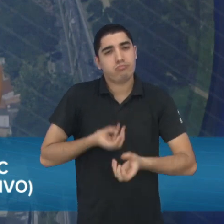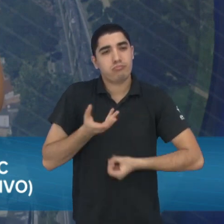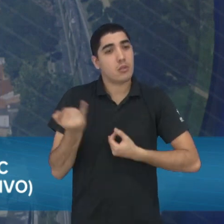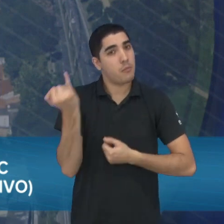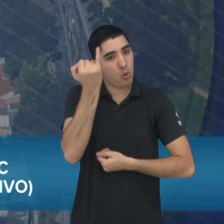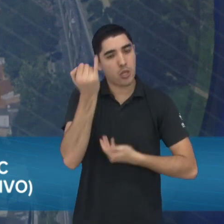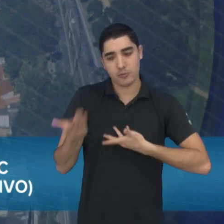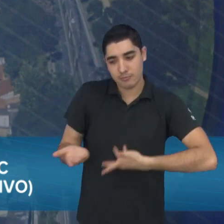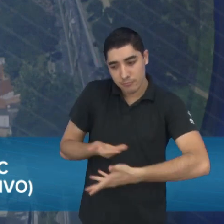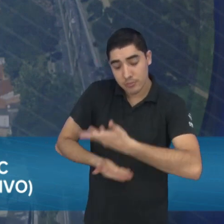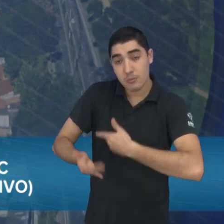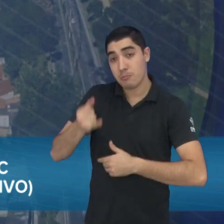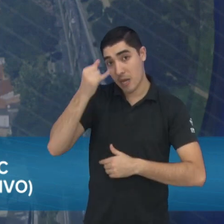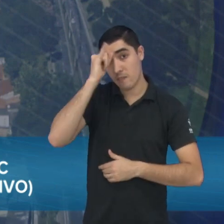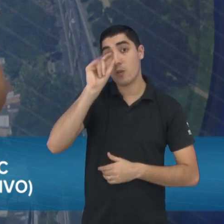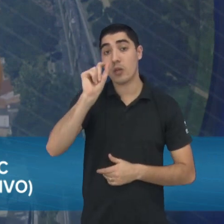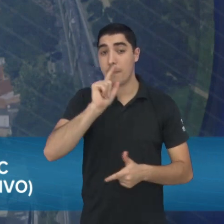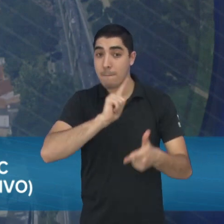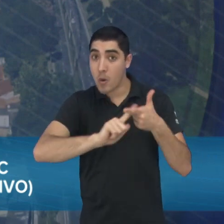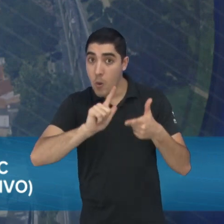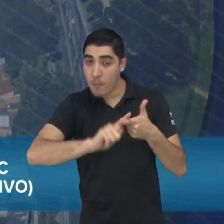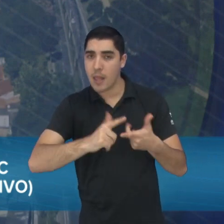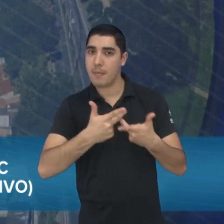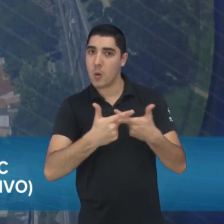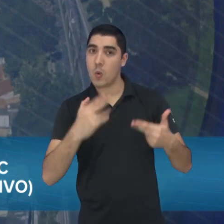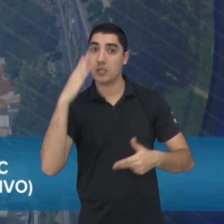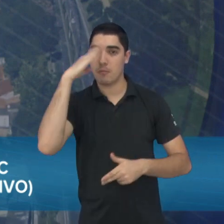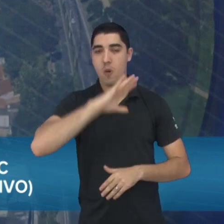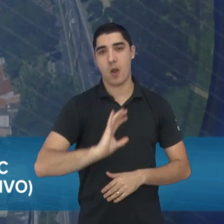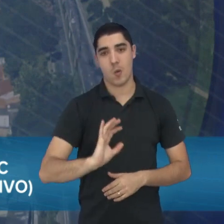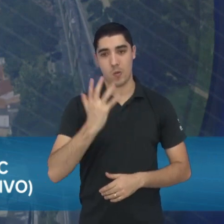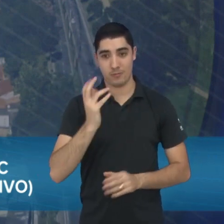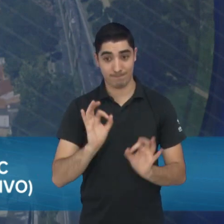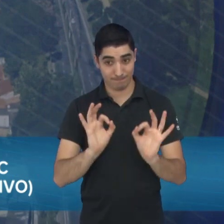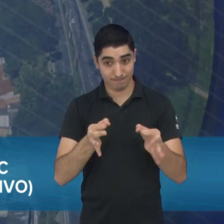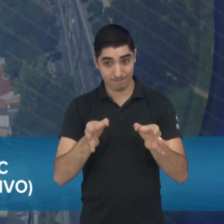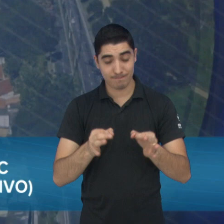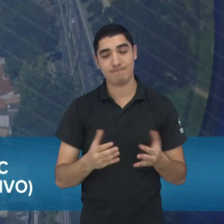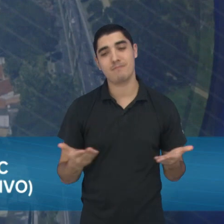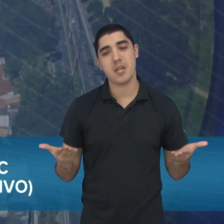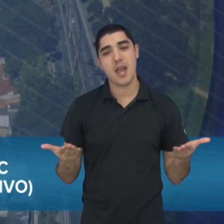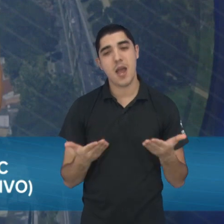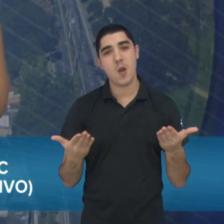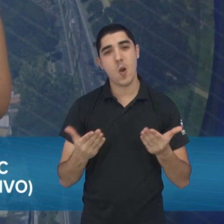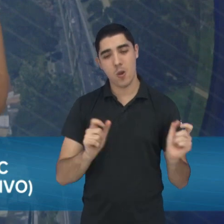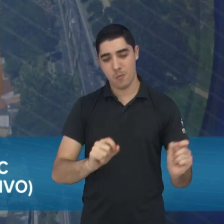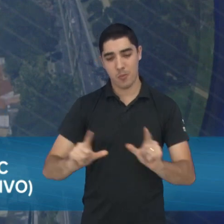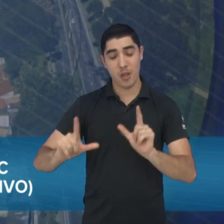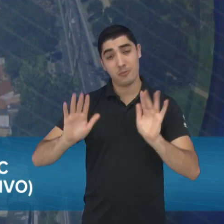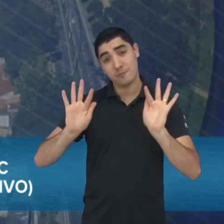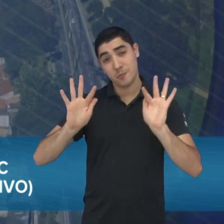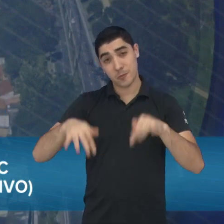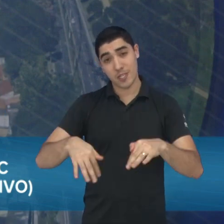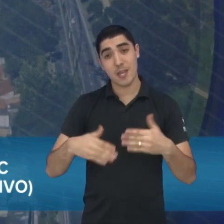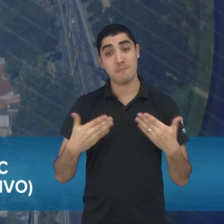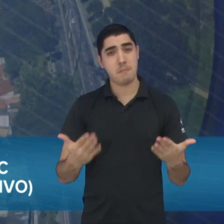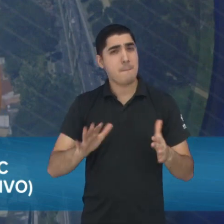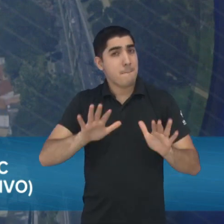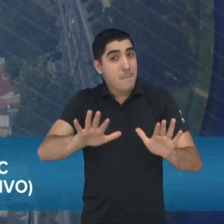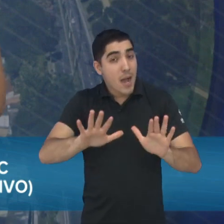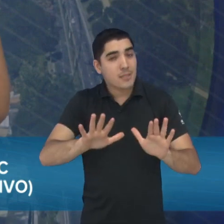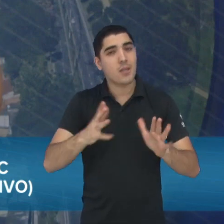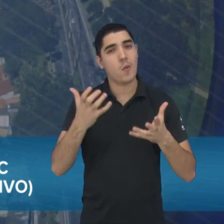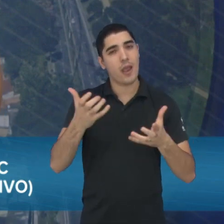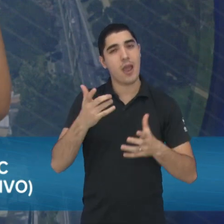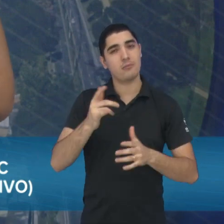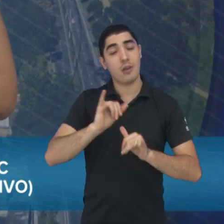situações negativas, para evitar que situações negativas aconteçam, não é mesmo? O Diálogos da Cidade de hoje fica por aqui, mas quero